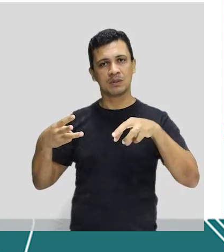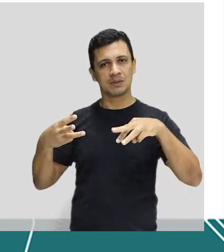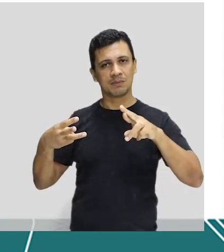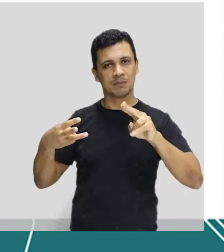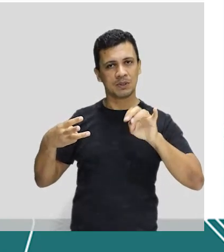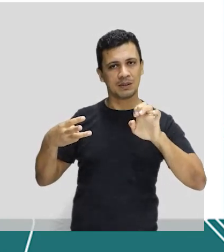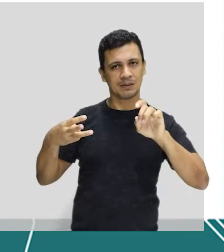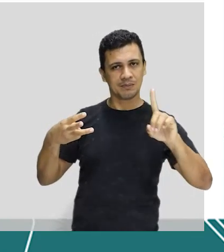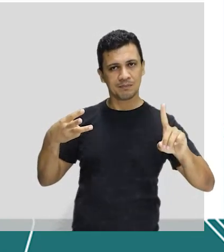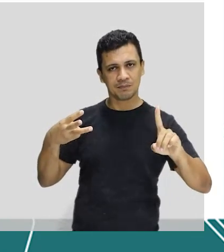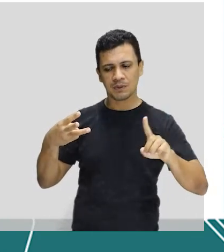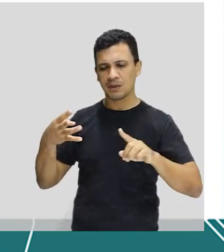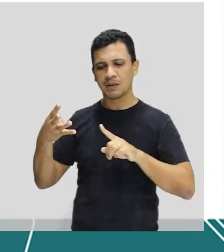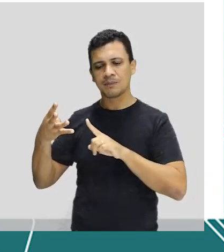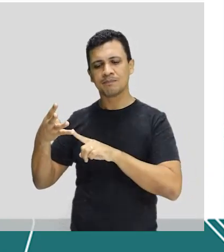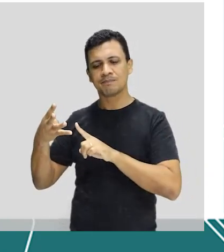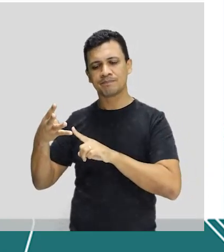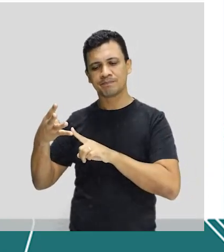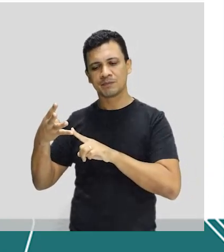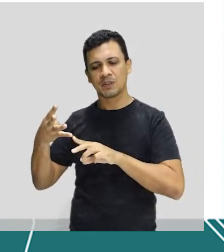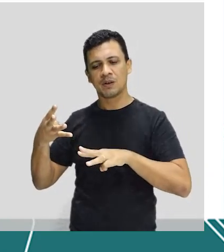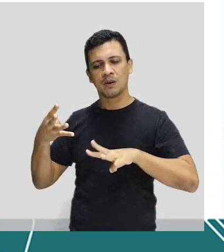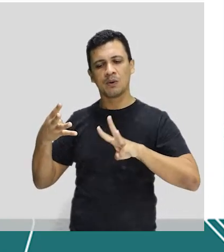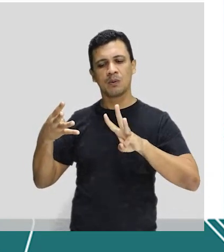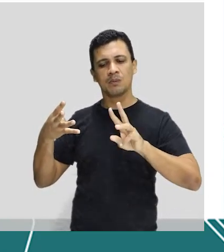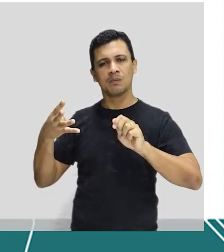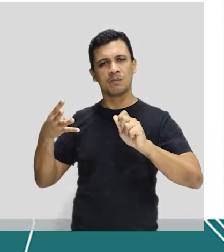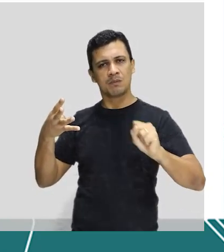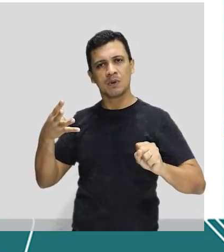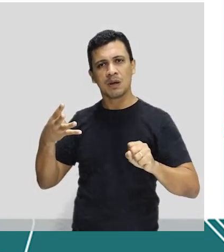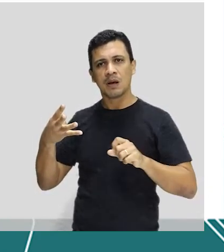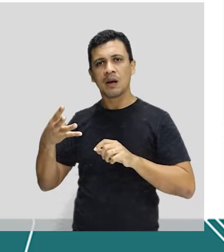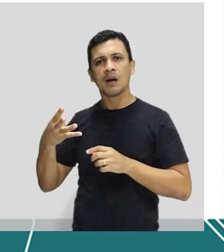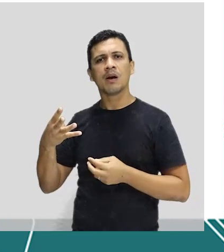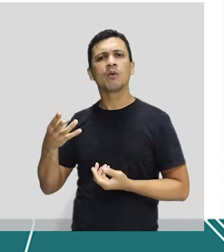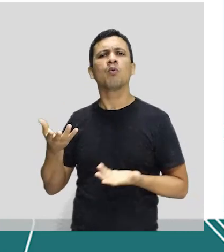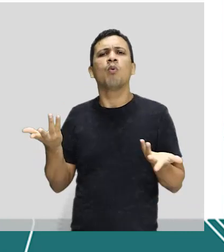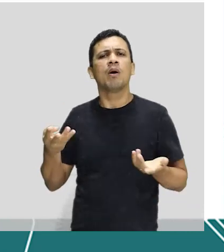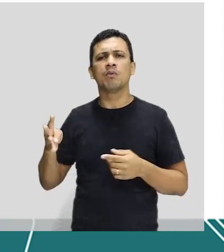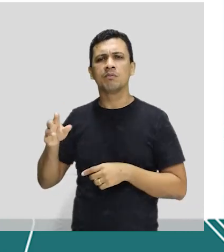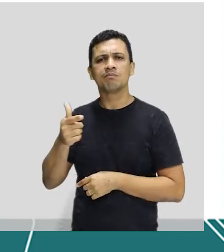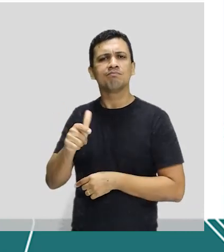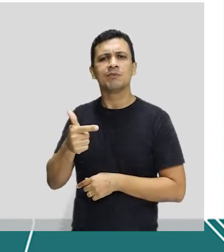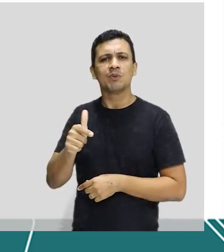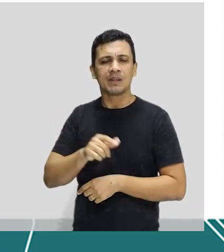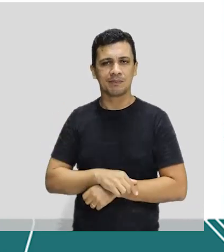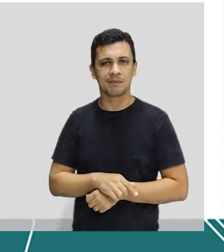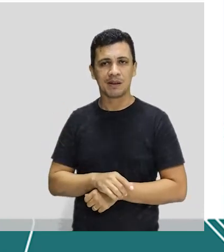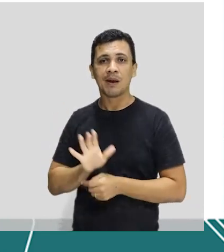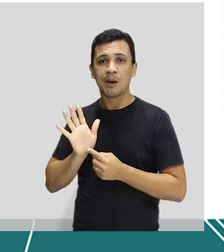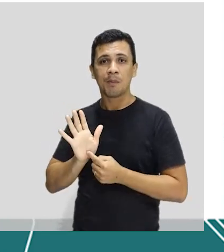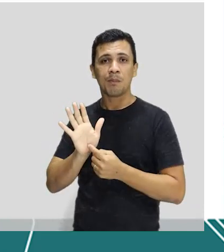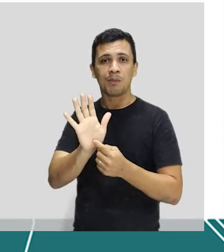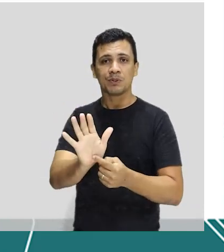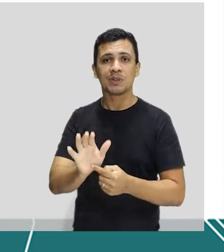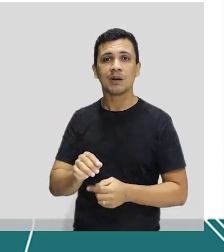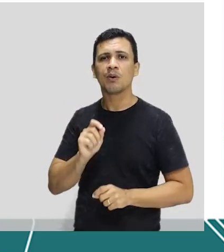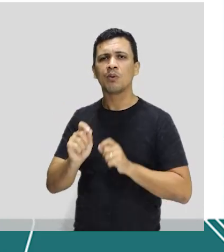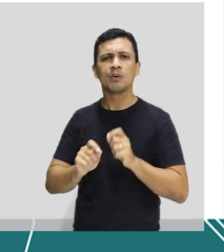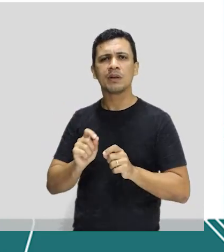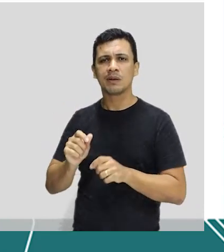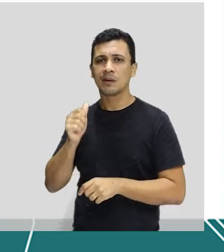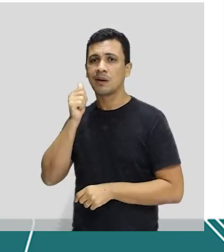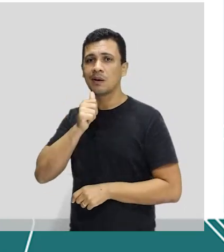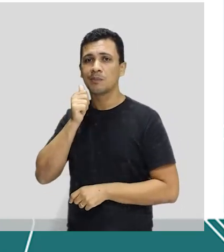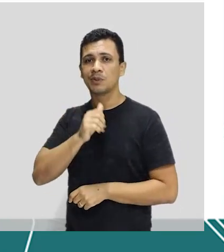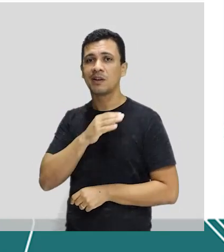Nesses exemplos, a única que não utiliza verbo to be é exatamente a indicação do falecimento. Por que o verbo